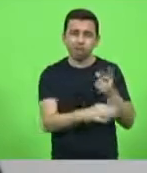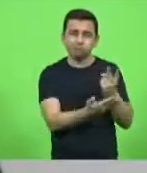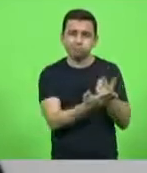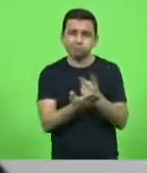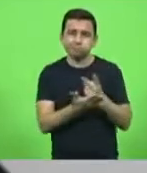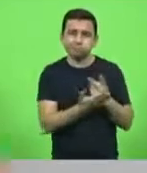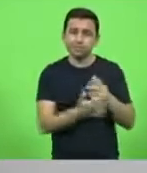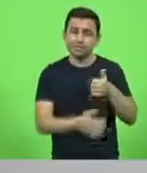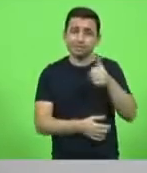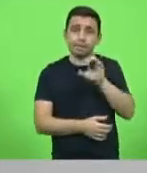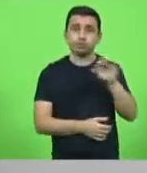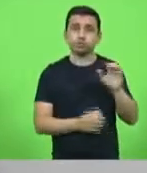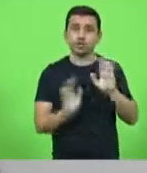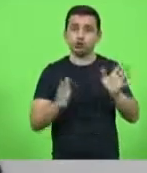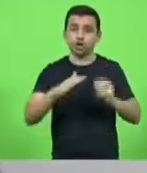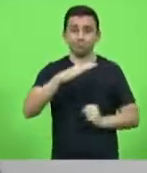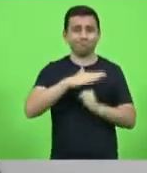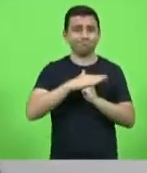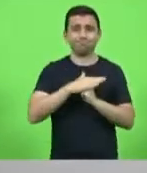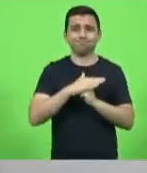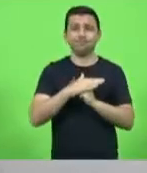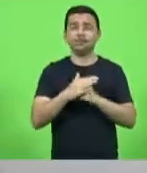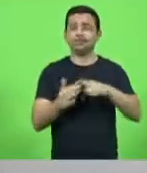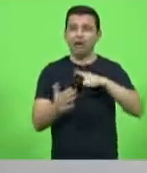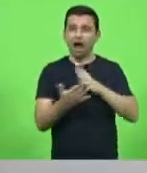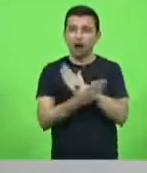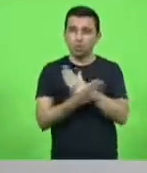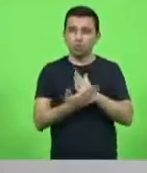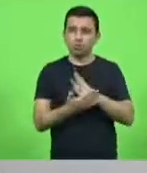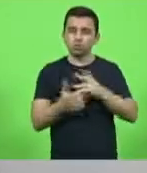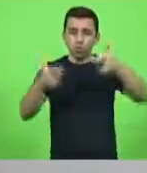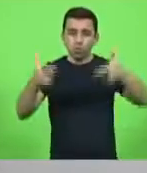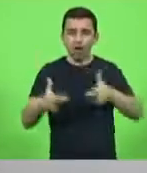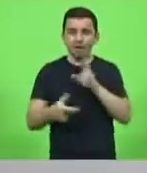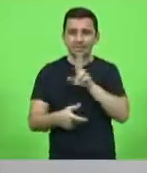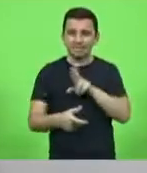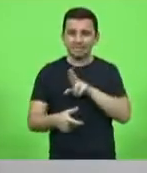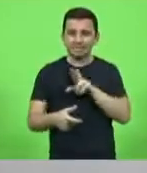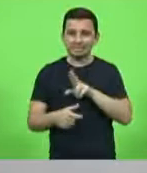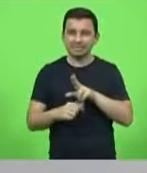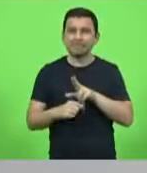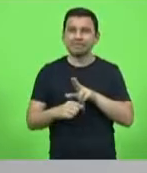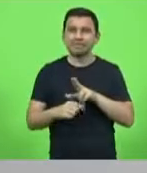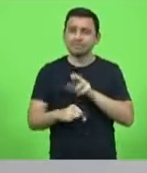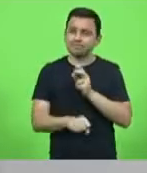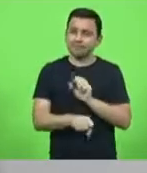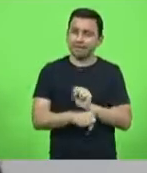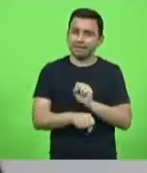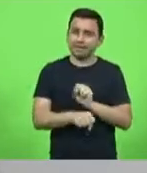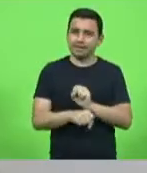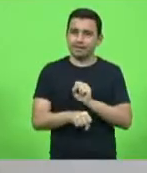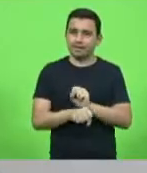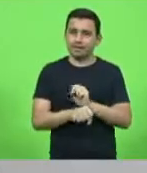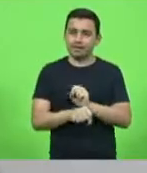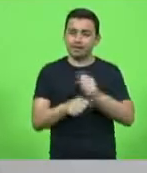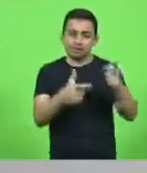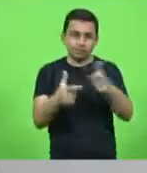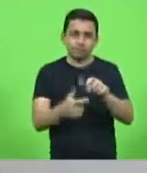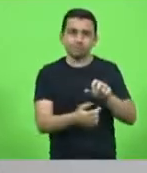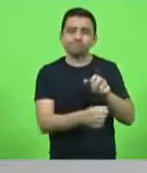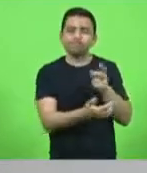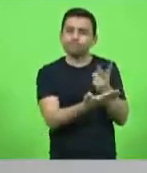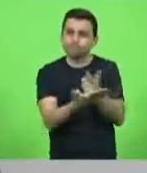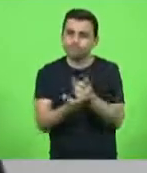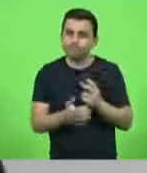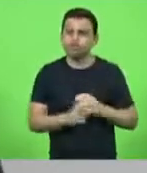ocupação além de haver pacientes na emergência aguardando leitos o hospital do portanto